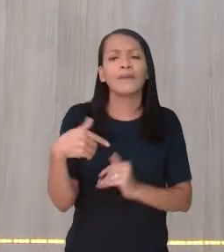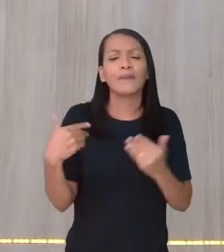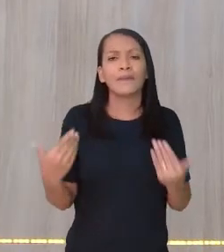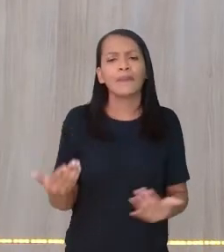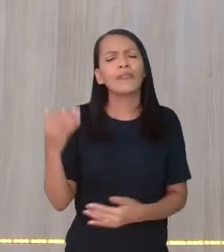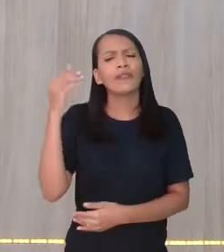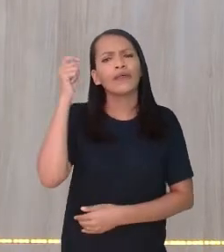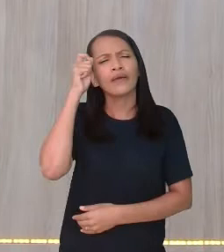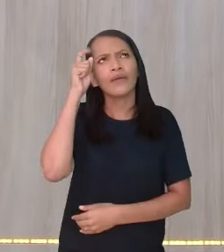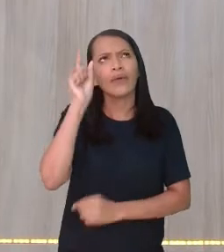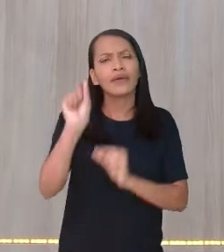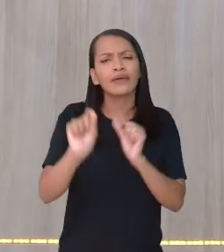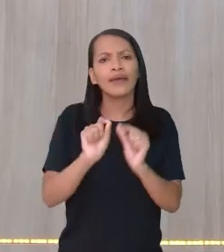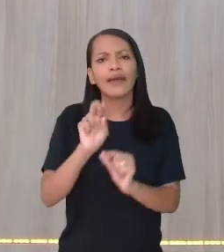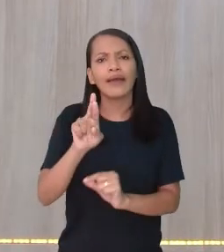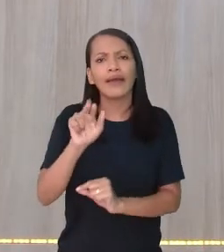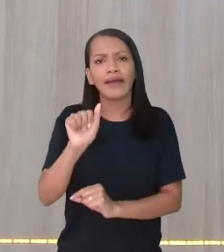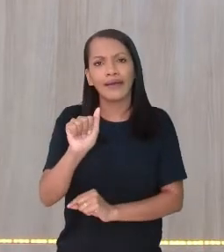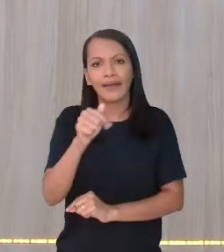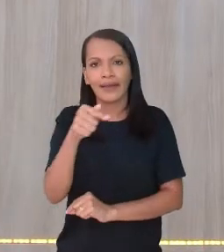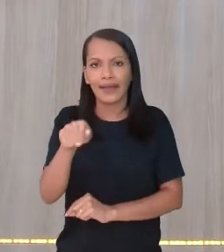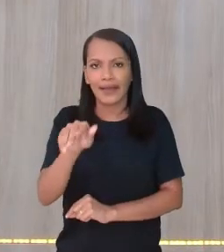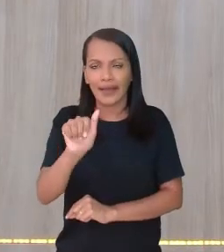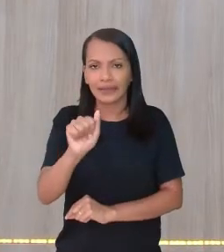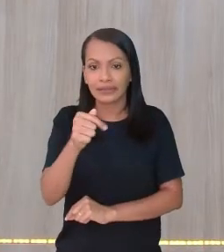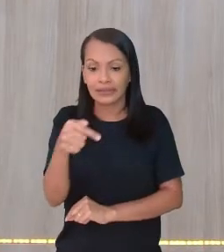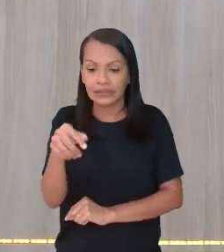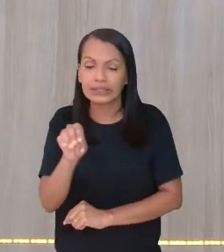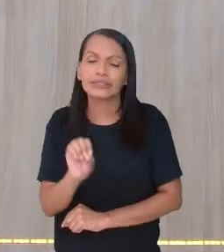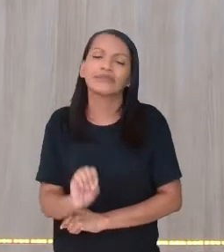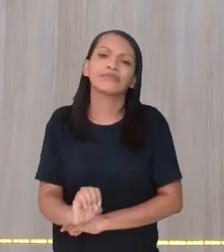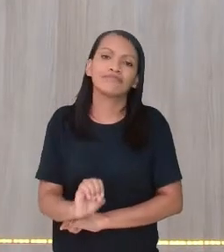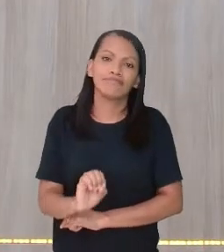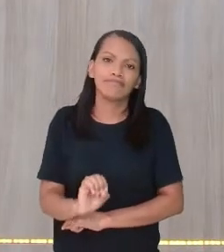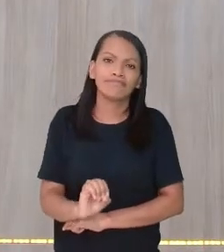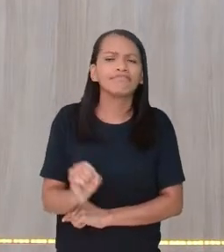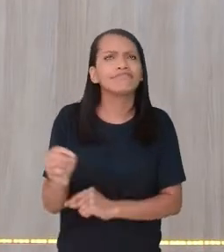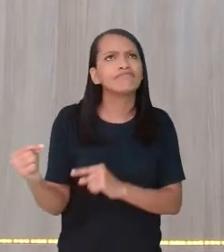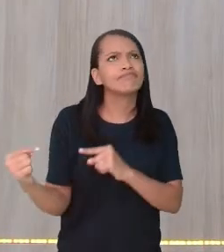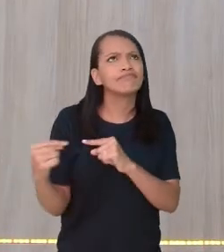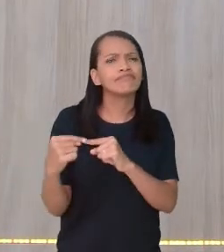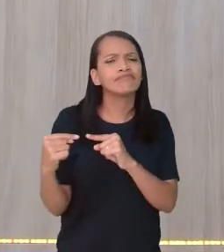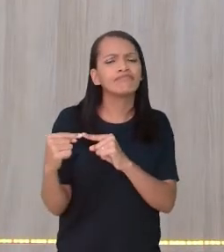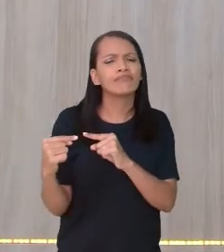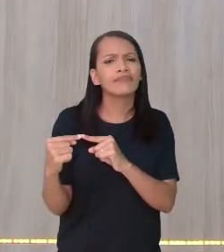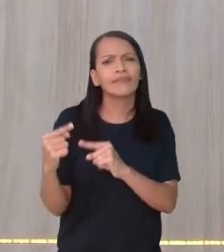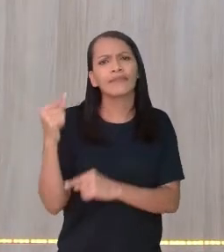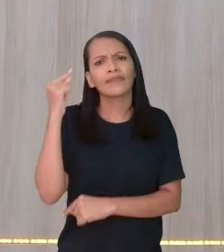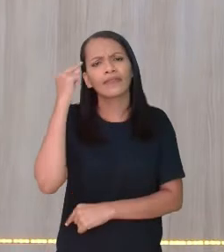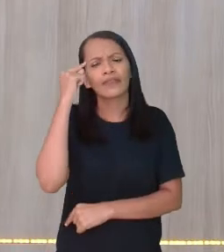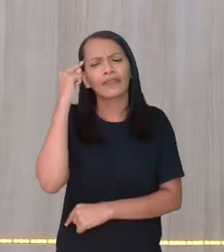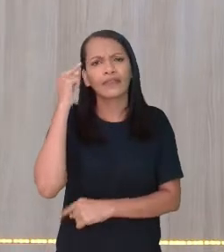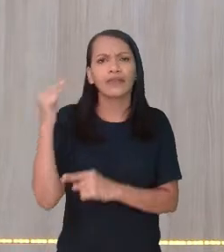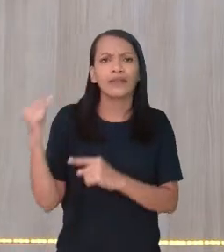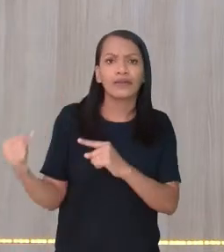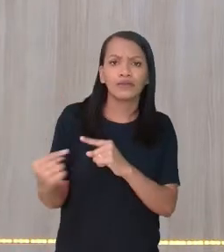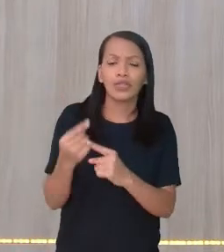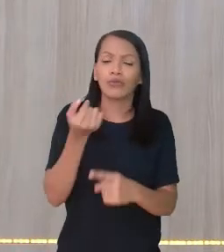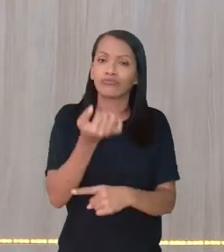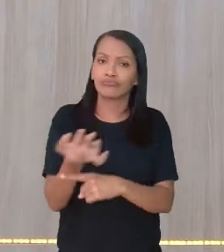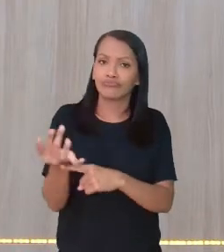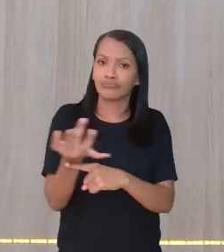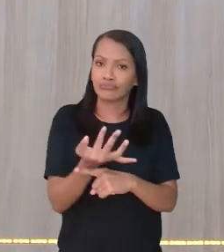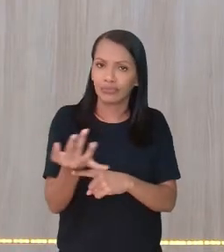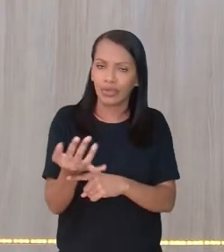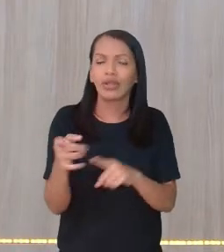gente já associa a essa ideia de razão, a gente associa também aí a ideia de fração.